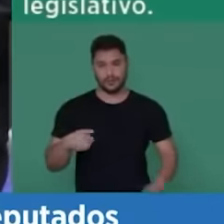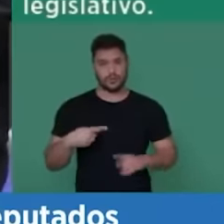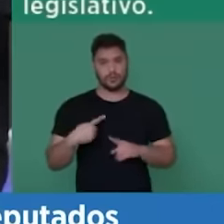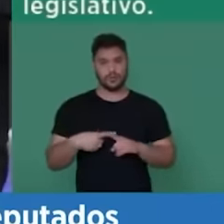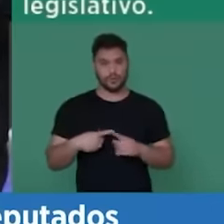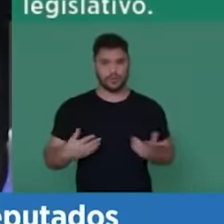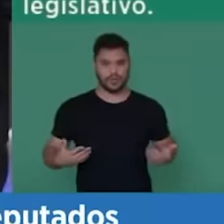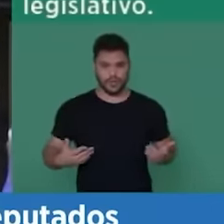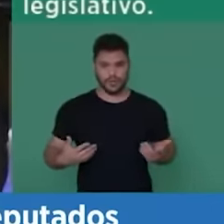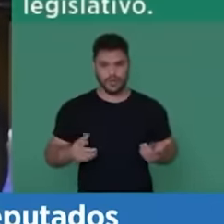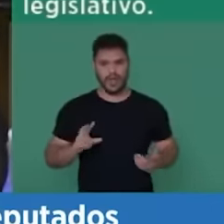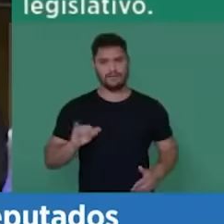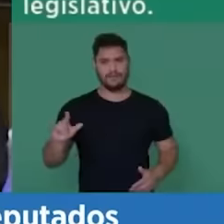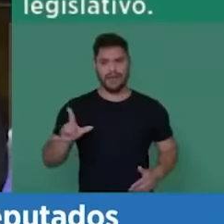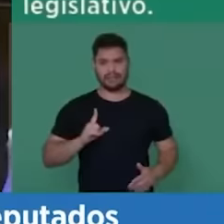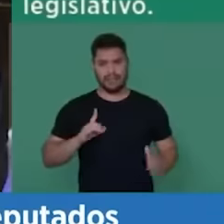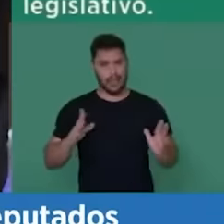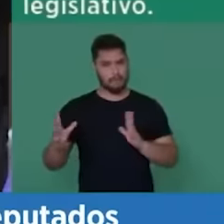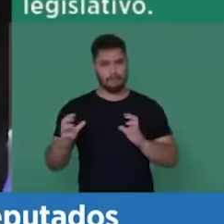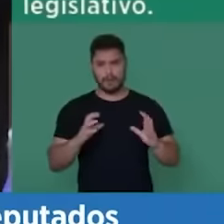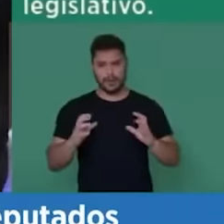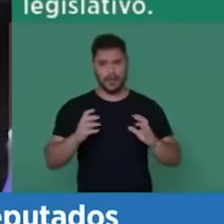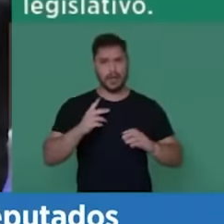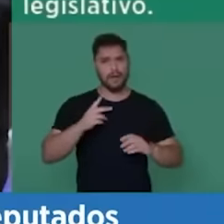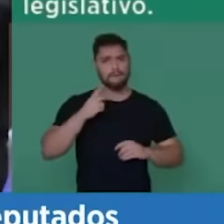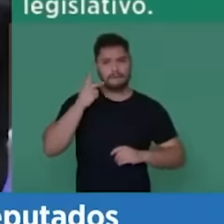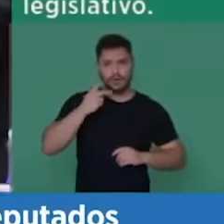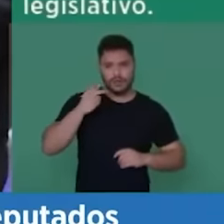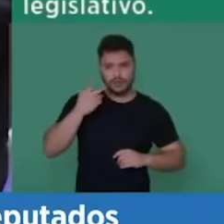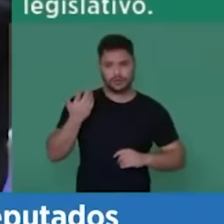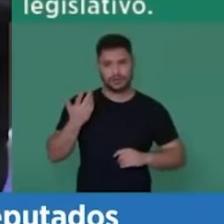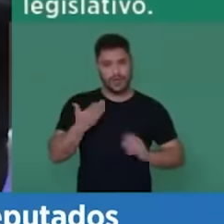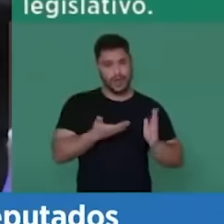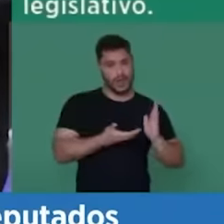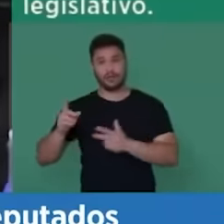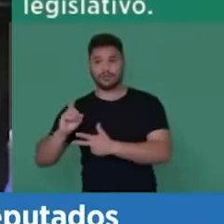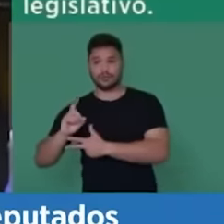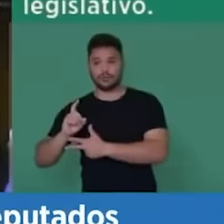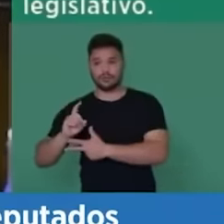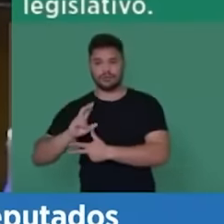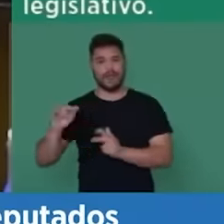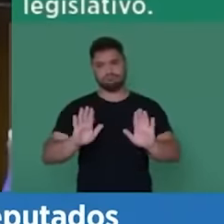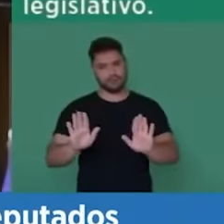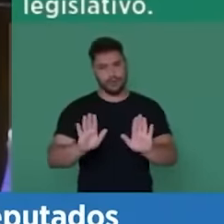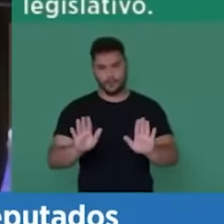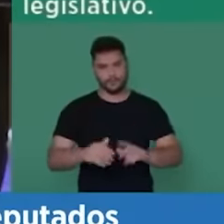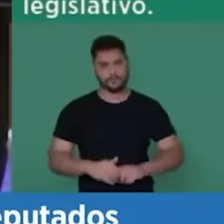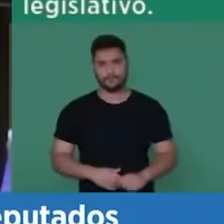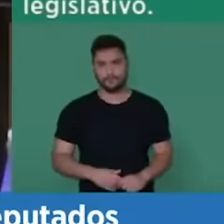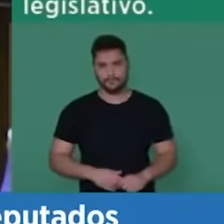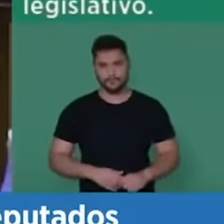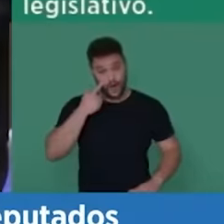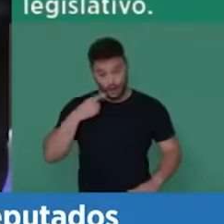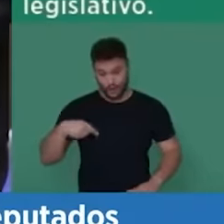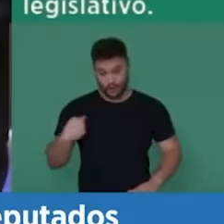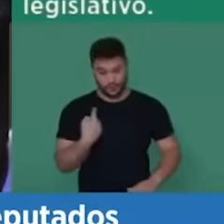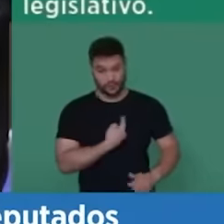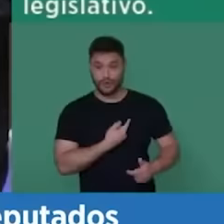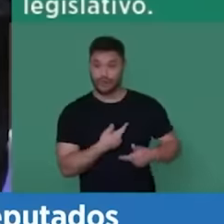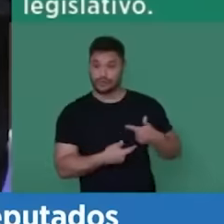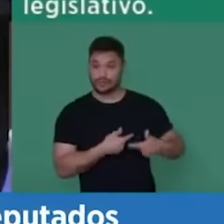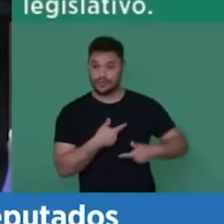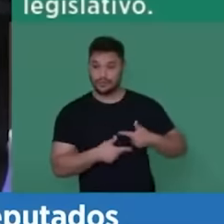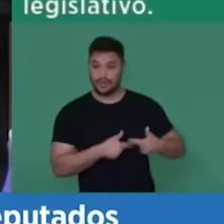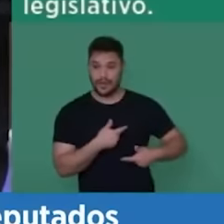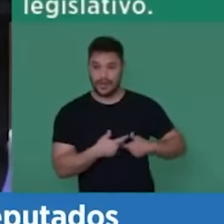suposta disputa política entre a Câmara dos Deputados e o Poder Executivo. Para esses que não acompanharam nosso